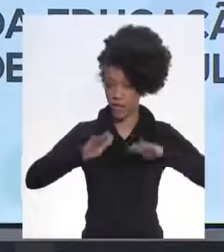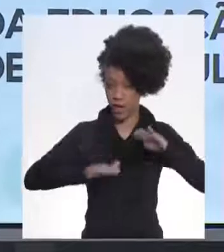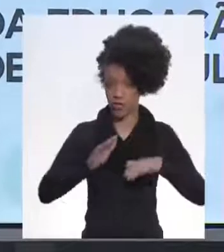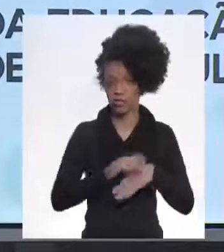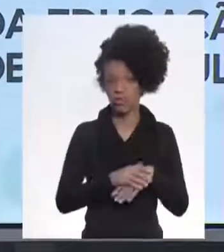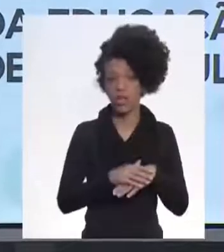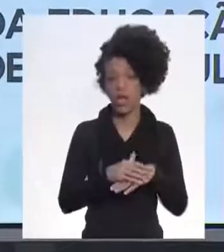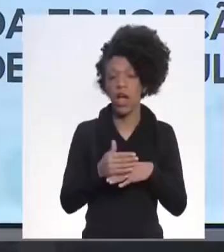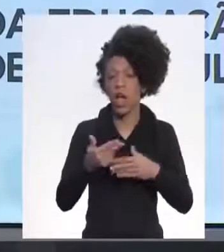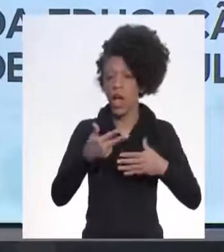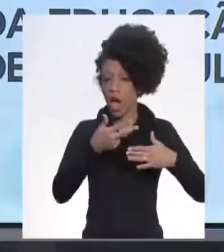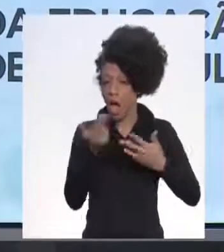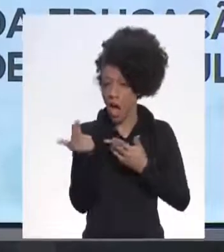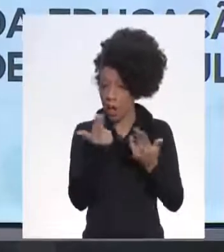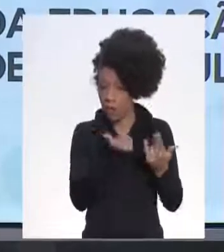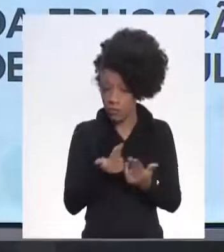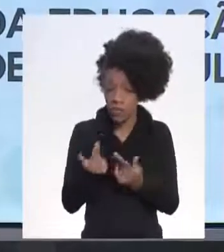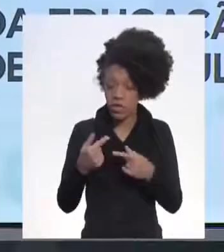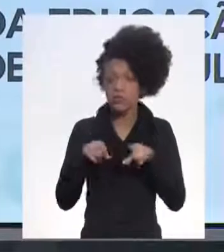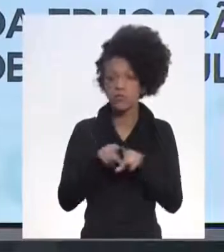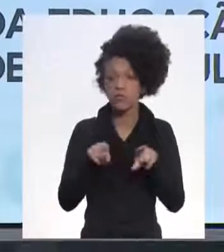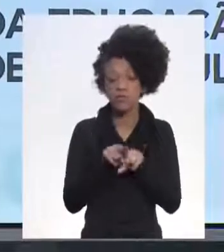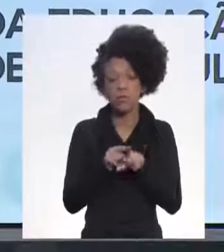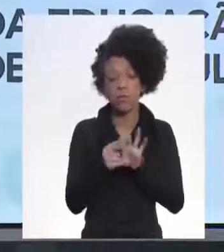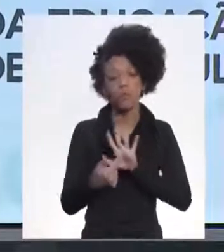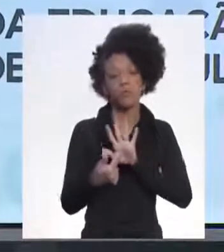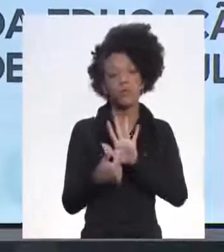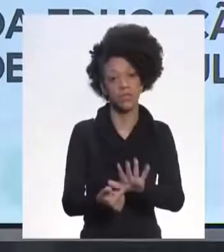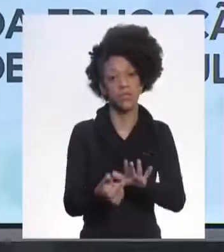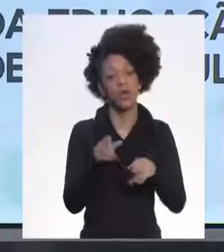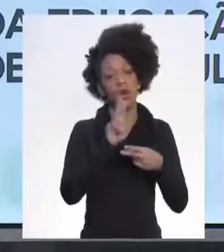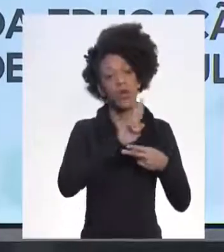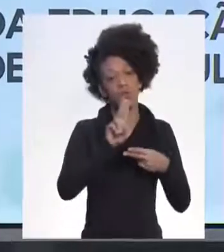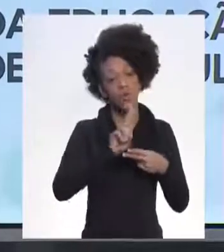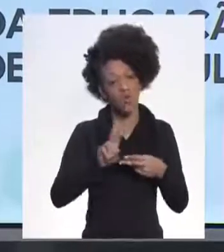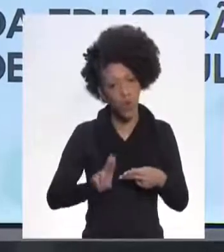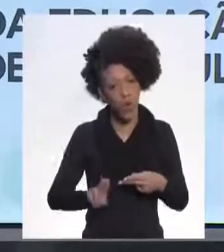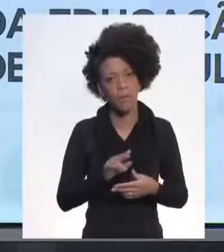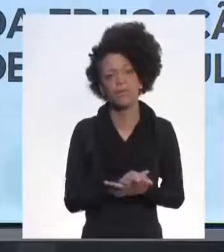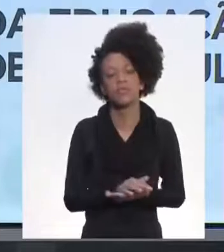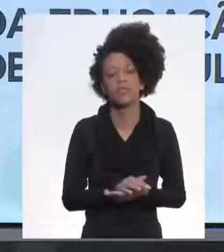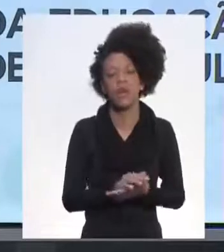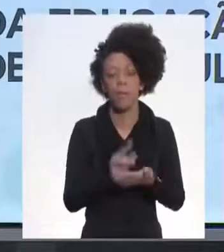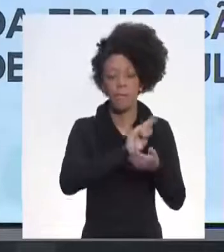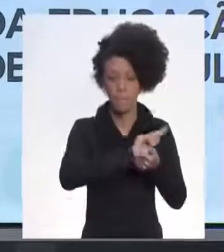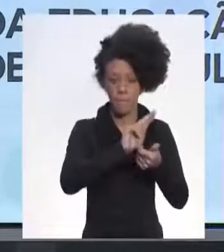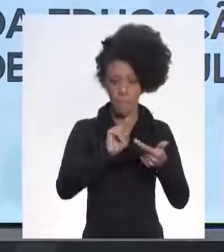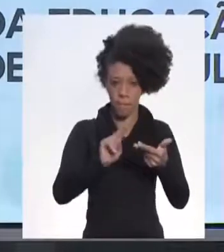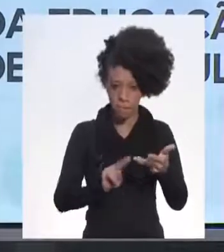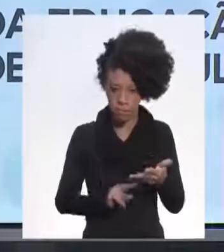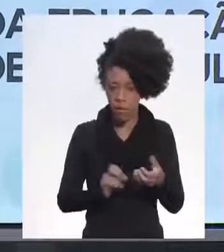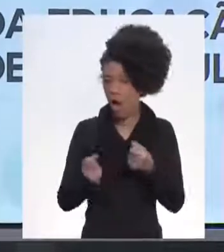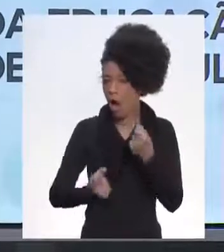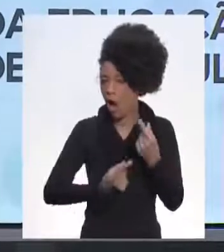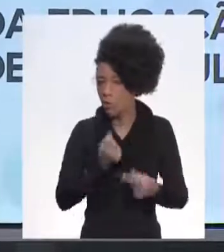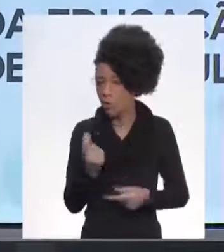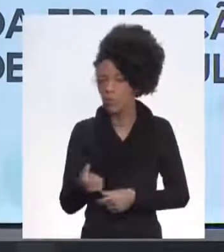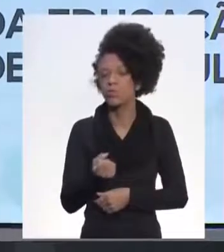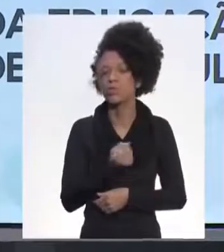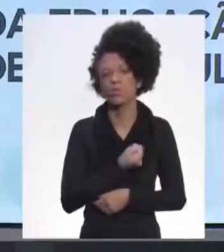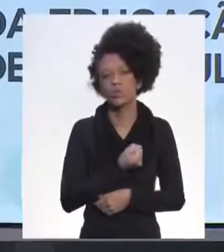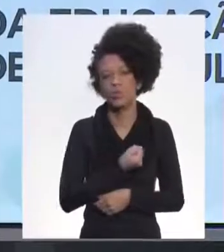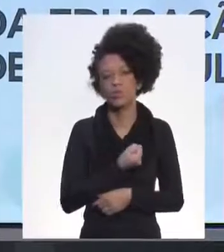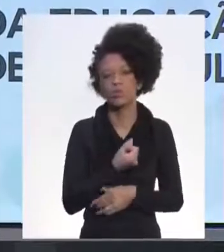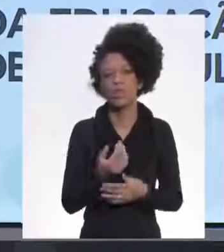a igualdade, nós definimos basicamente nomes, né? Nós nomeamos alguns números ali, que são